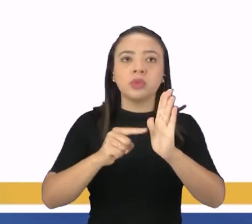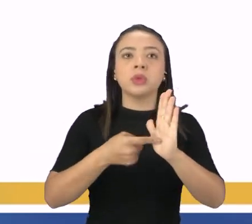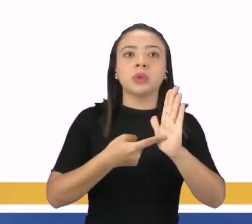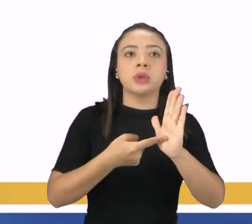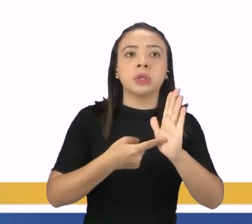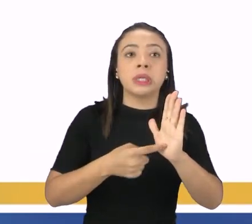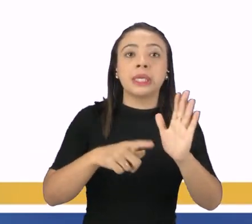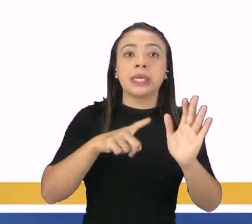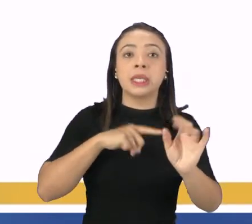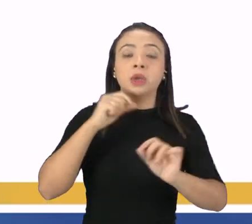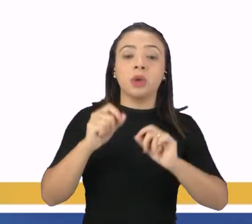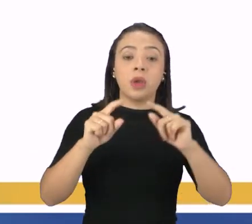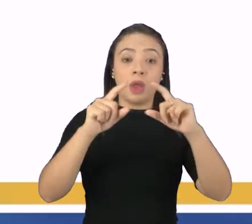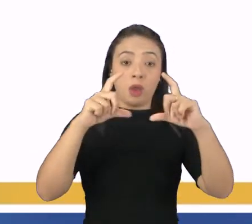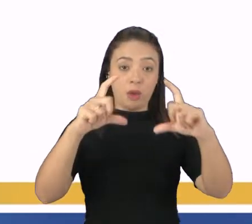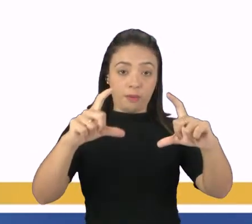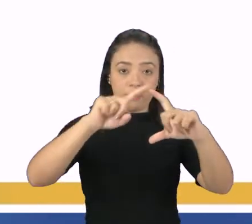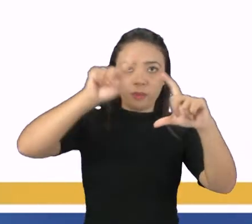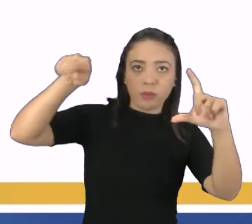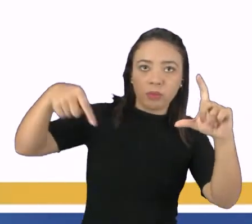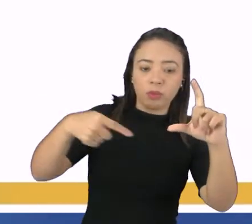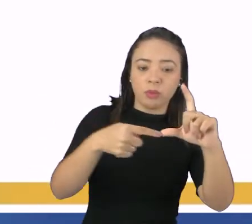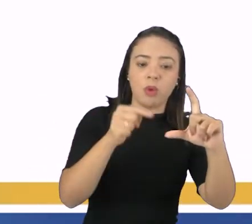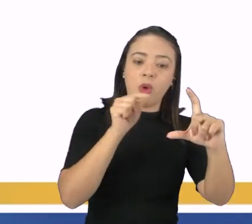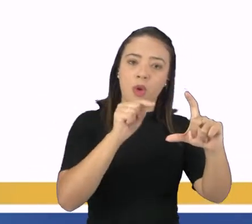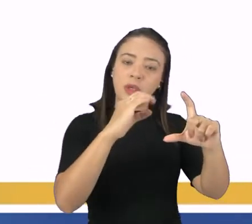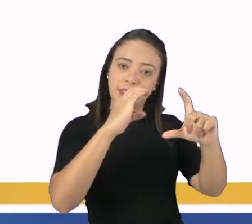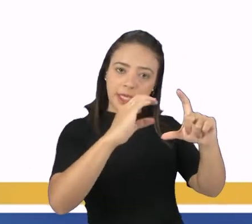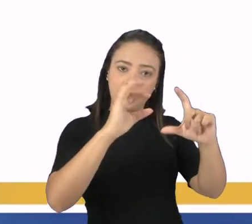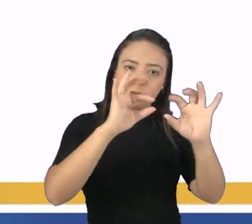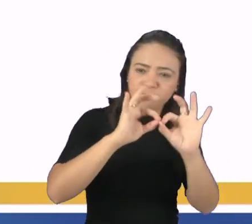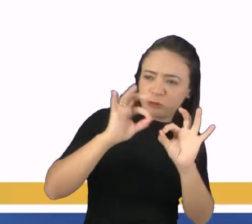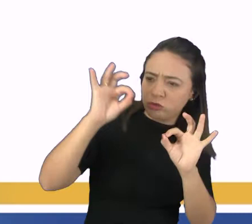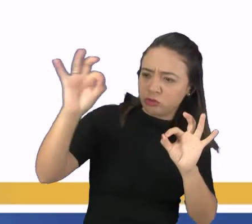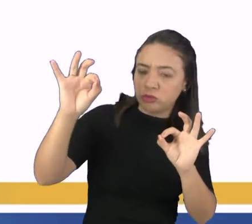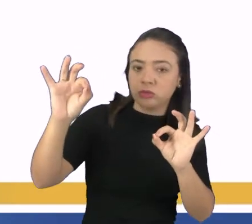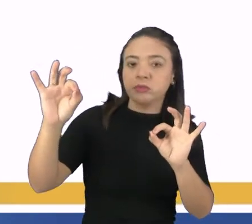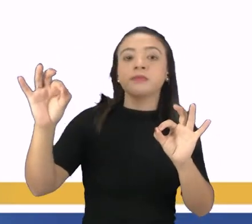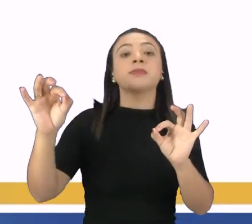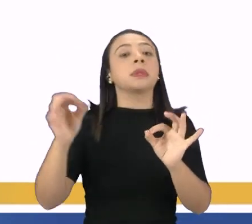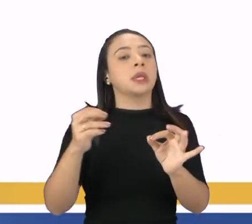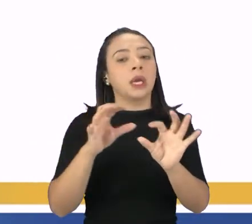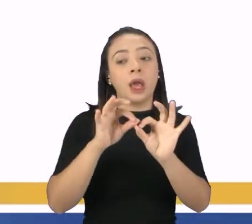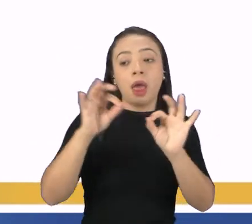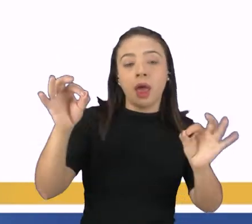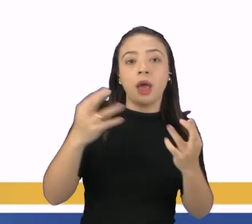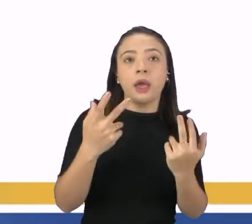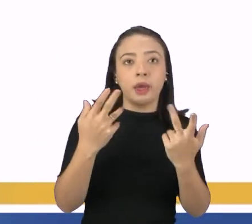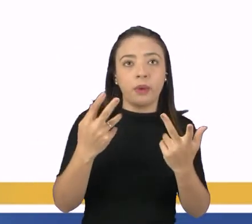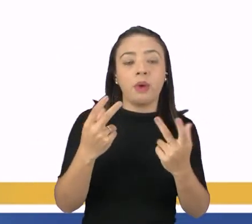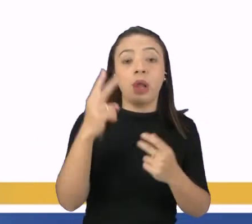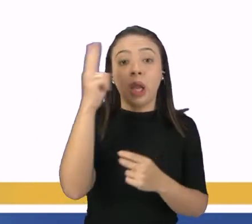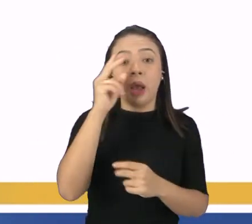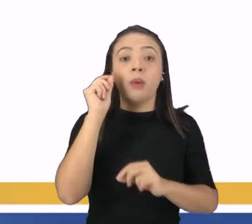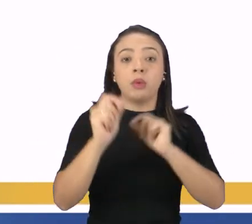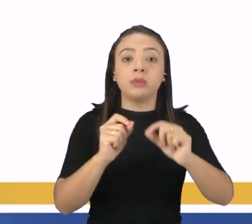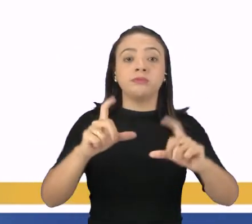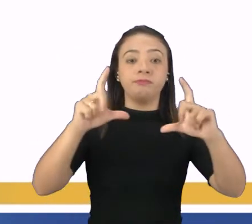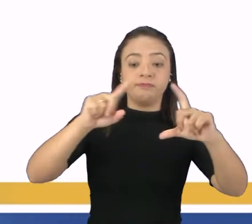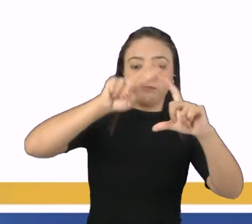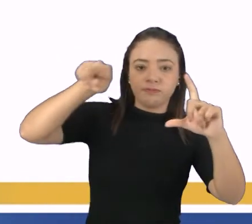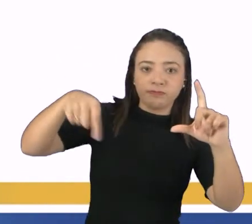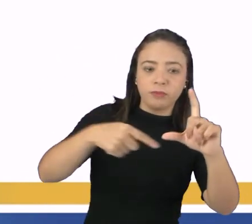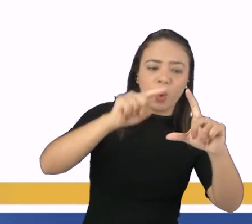mesma distância até o ponto C, certo? Então observe aí que a circunferência seria esse contorno aí que aparece em verde aí na